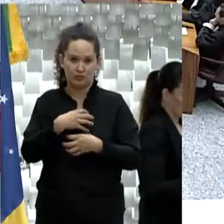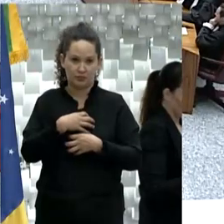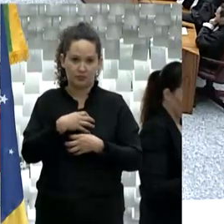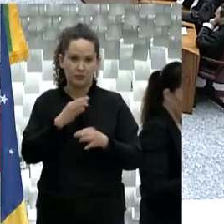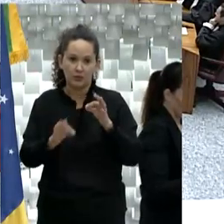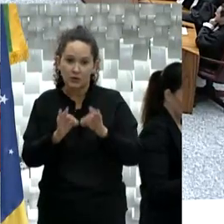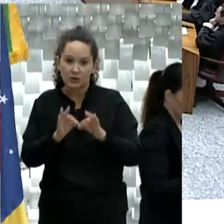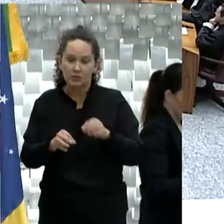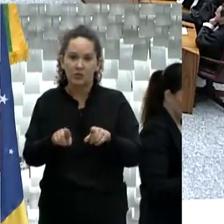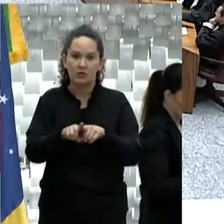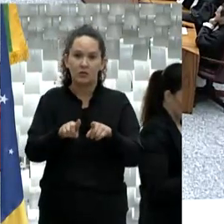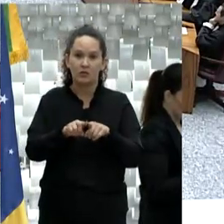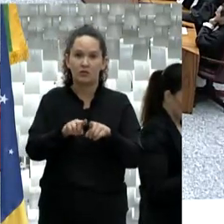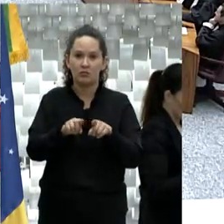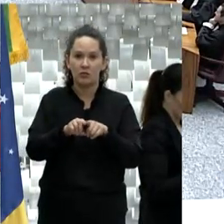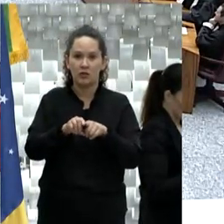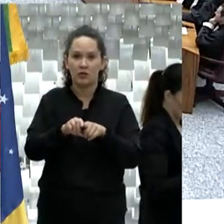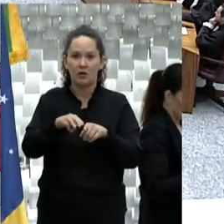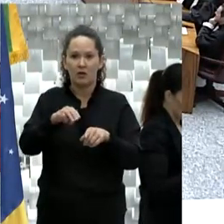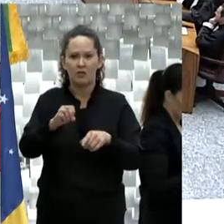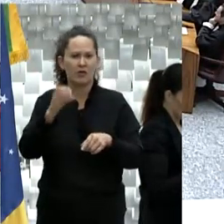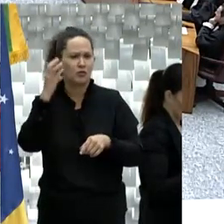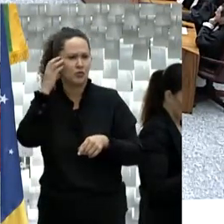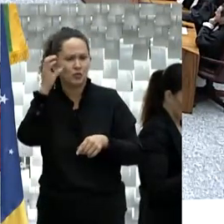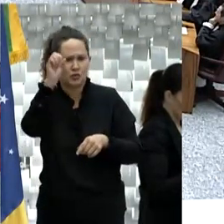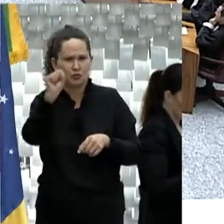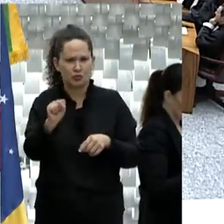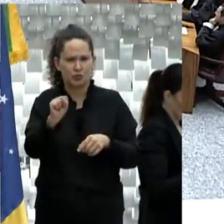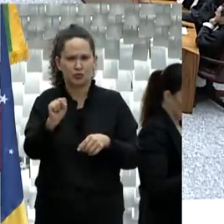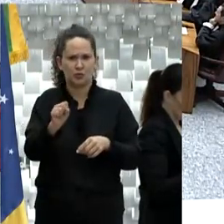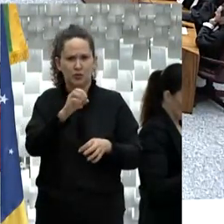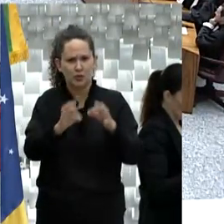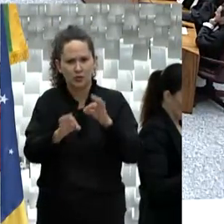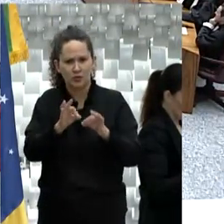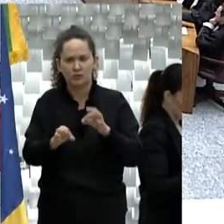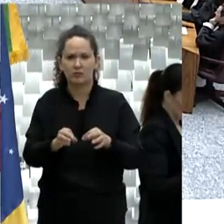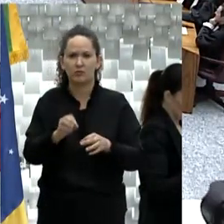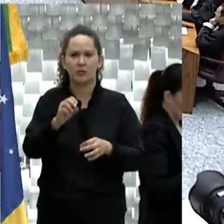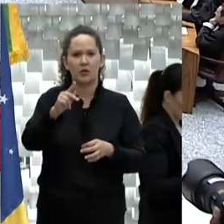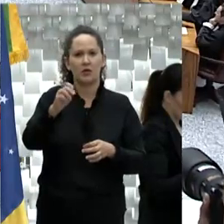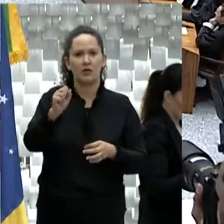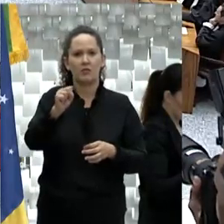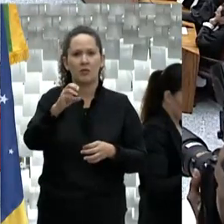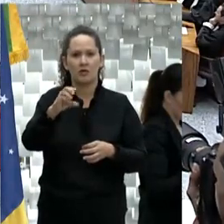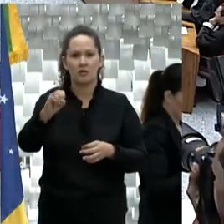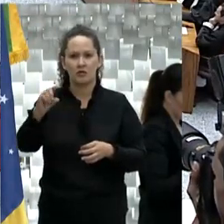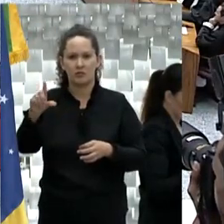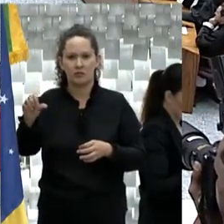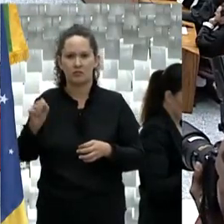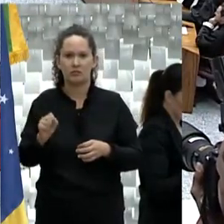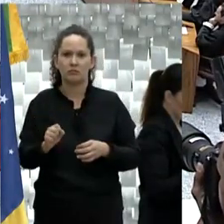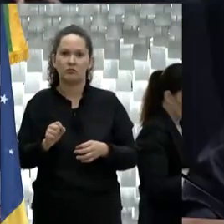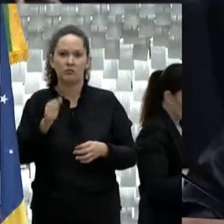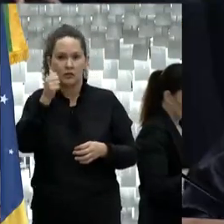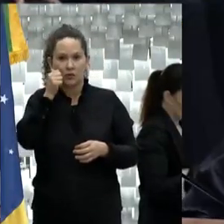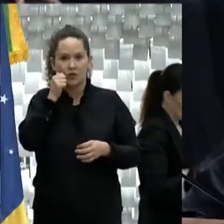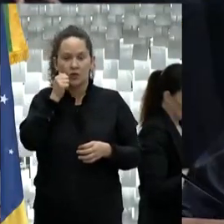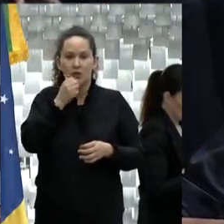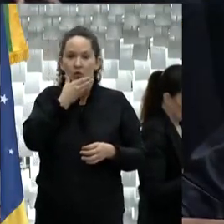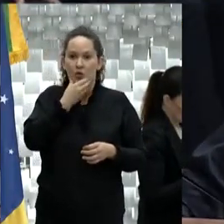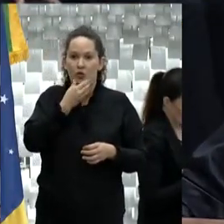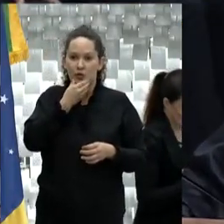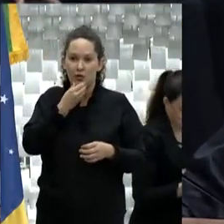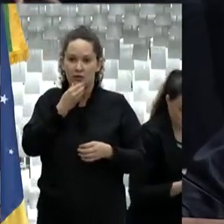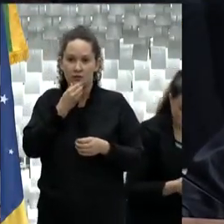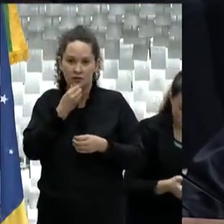desembargador Gesivaldo Brito e do Mato Grosso do Sul, desembargador Pascoal Carmelo Leandro. Os senhores presidentes dos